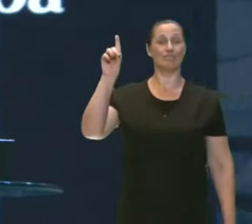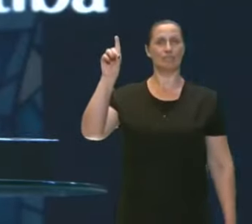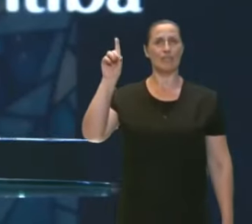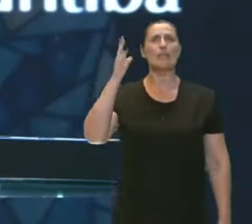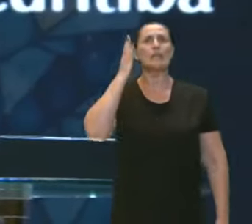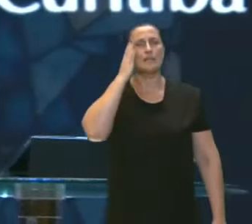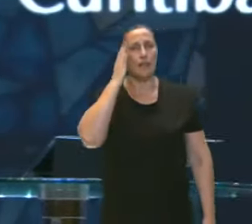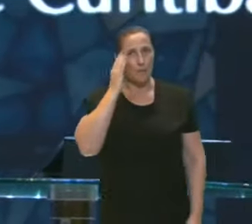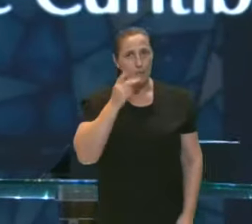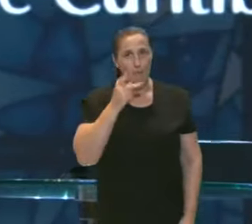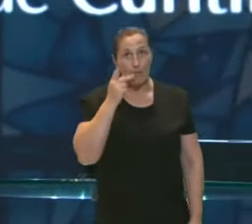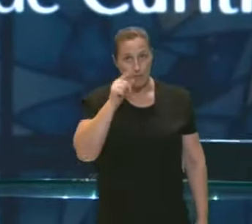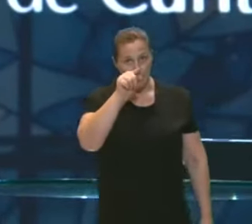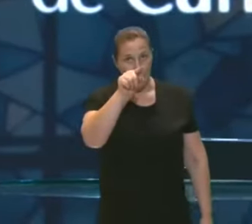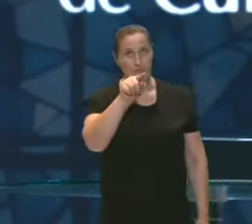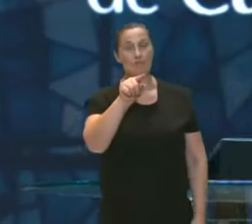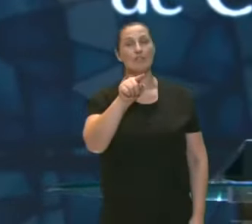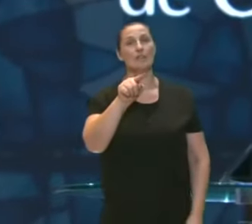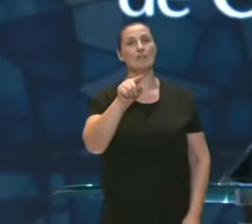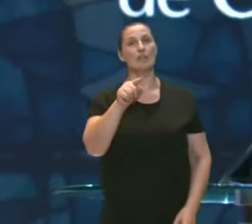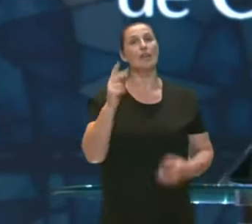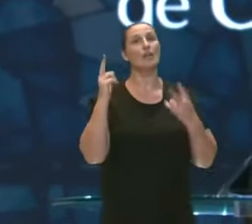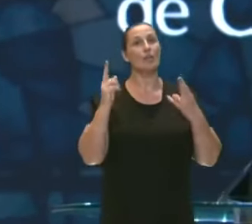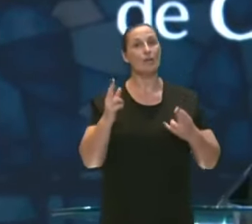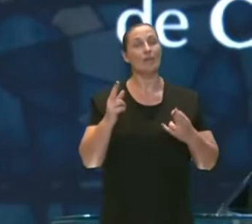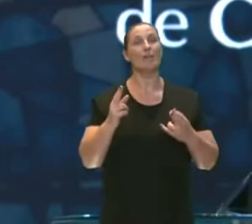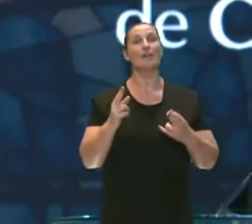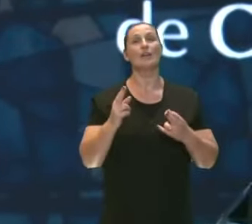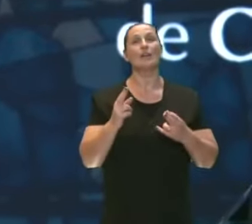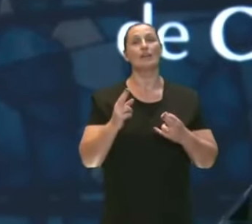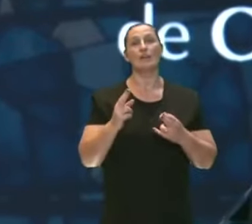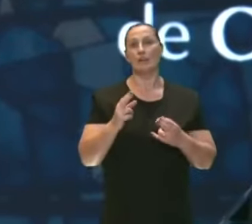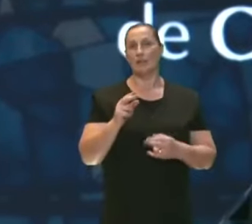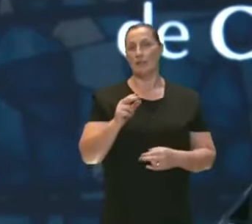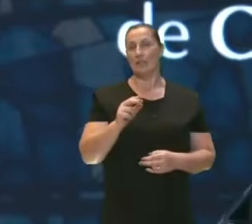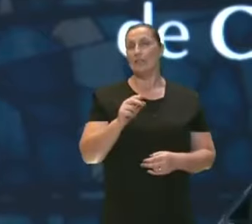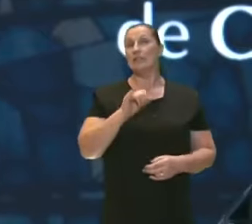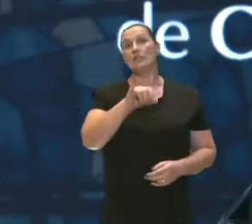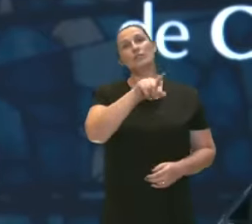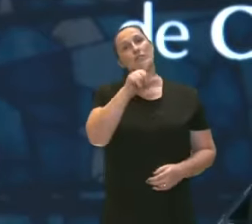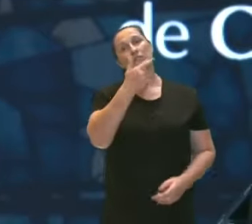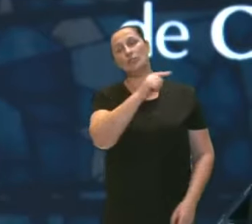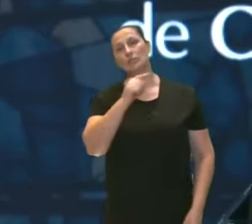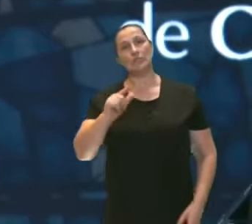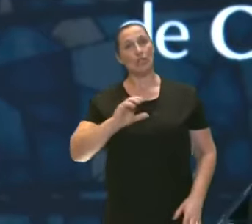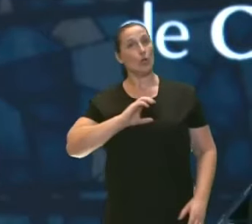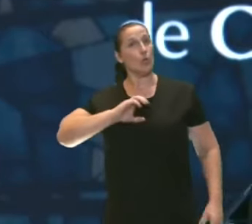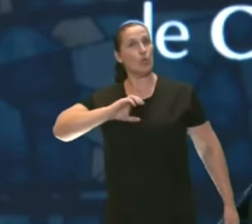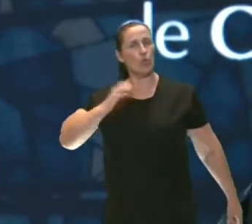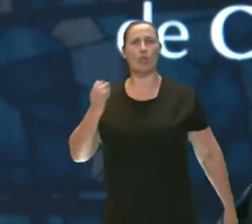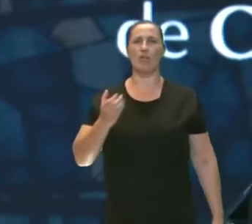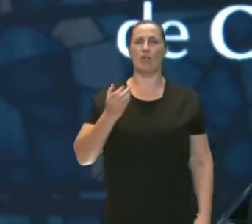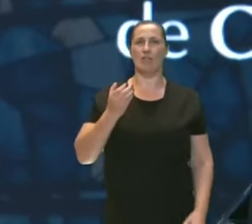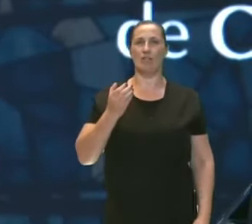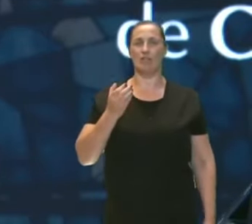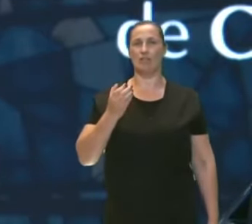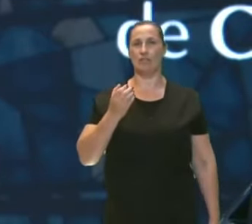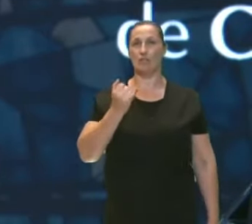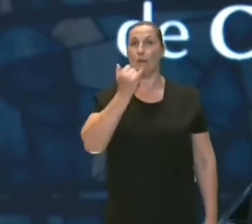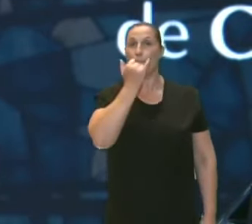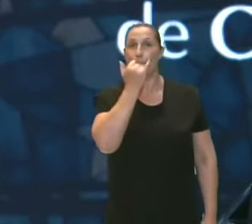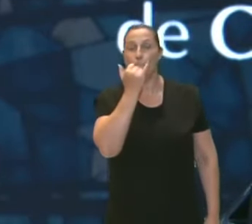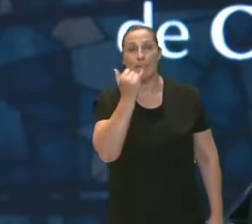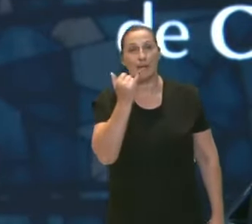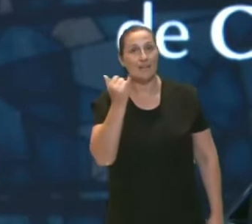para você: toda vez que você não tem a condição, a coragem de